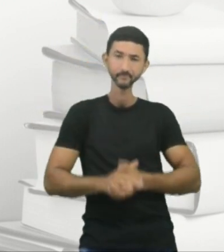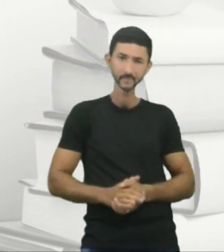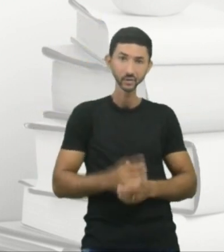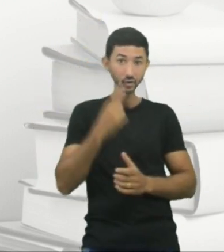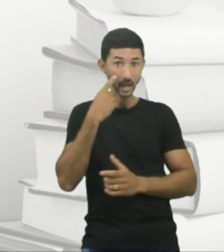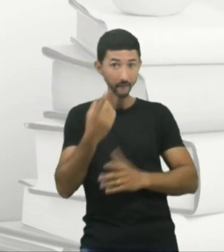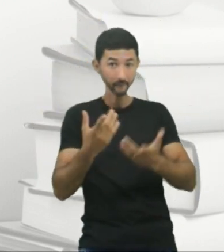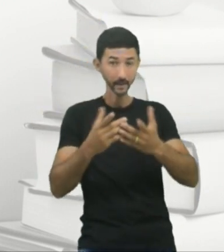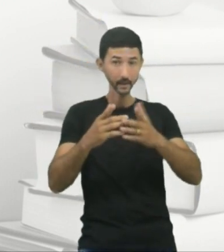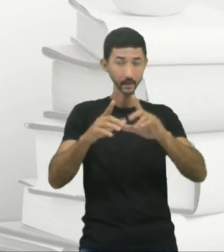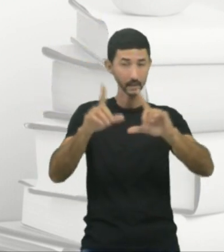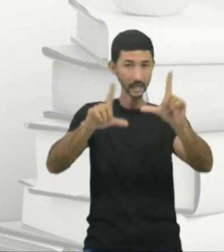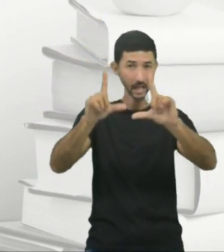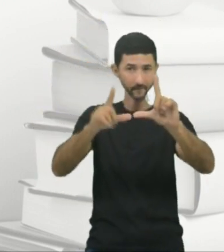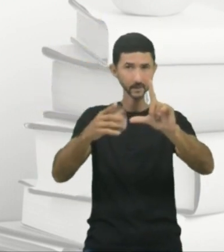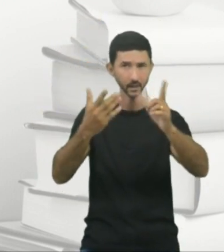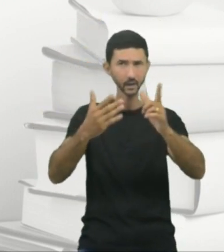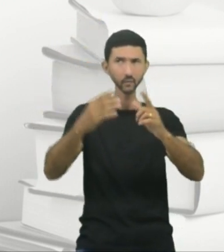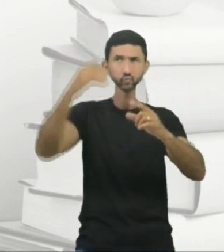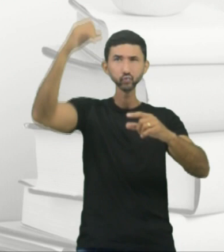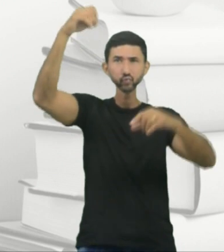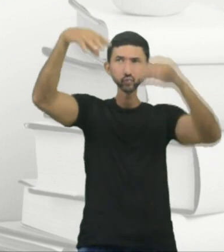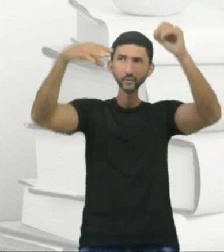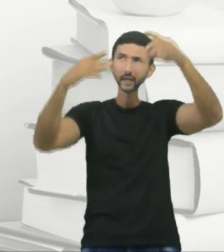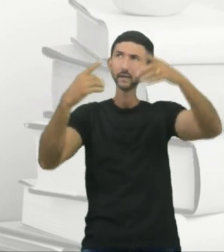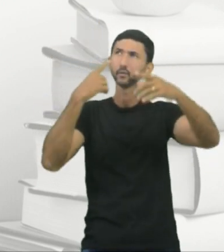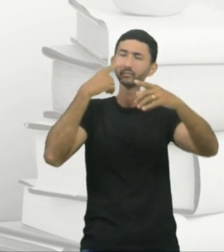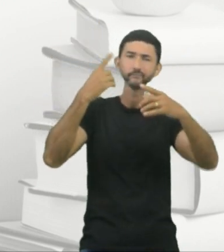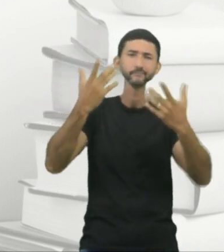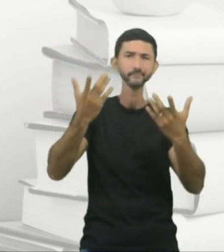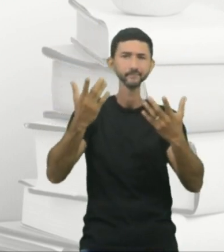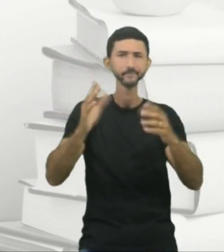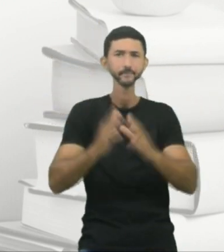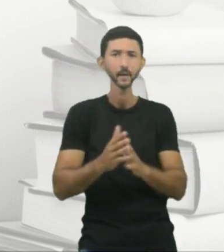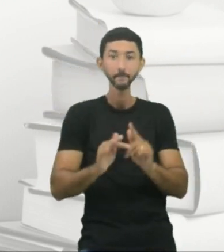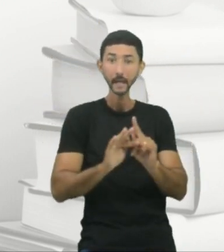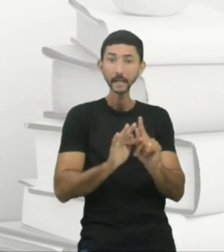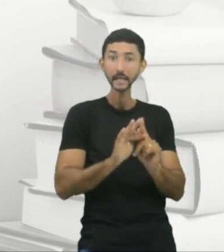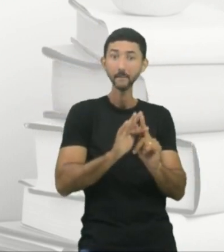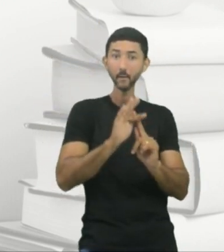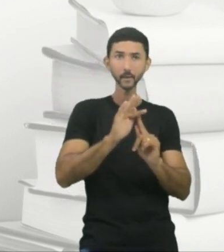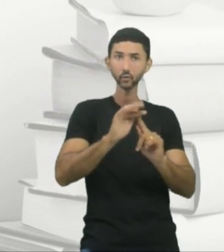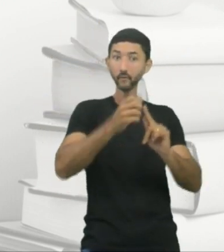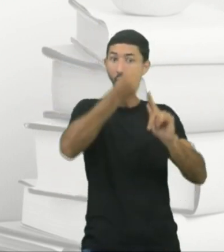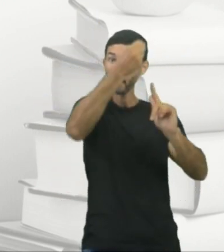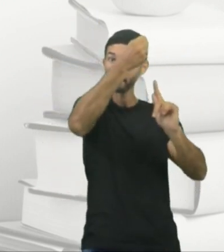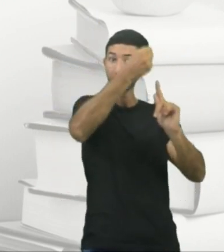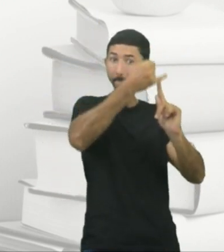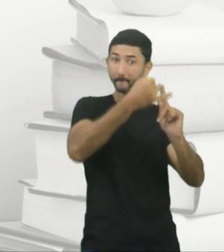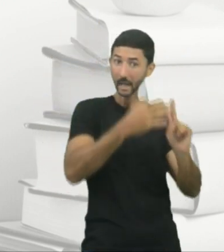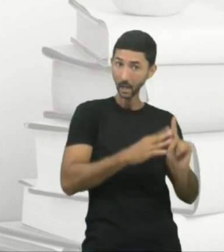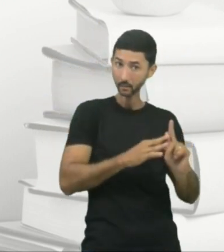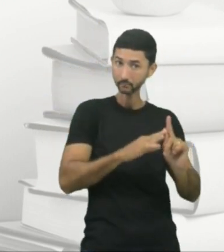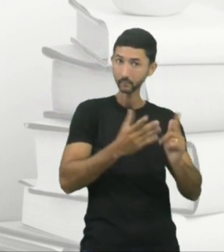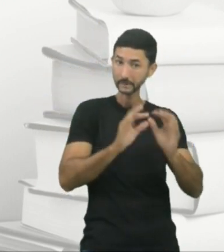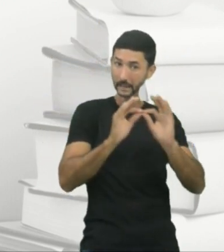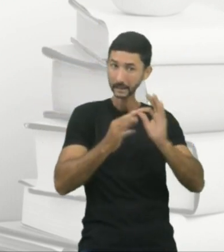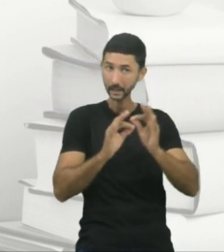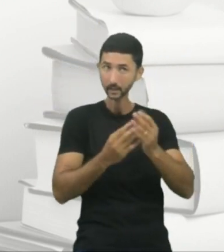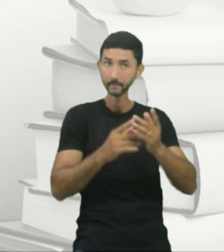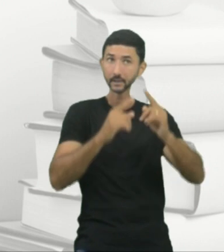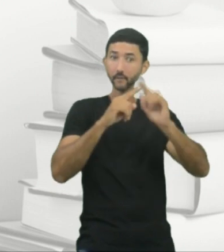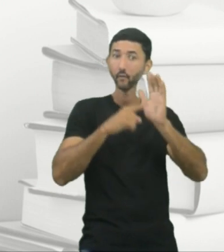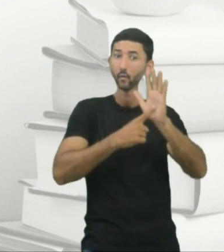inclusive em jornais, a previsão do tempo. E esse termômetro, eu não vou explicar ele em detalhes hoje, mas eu